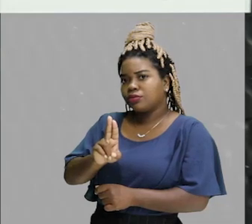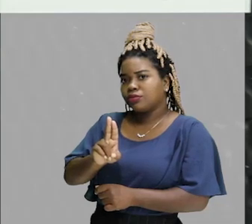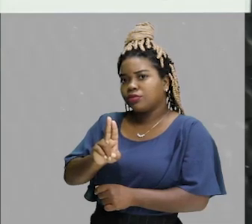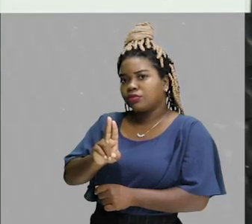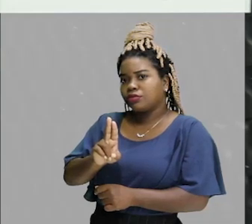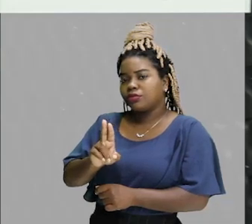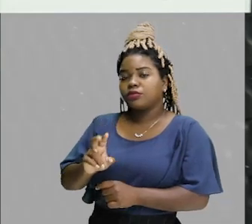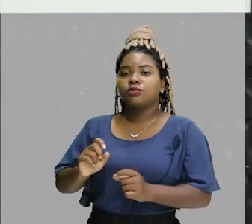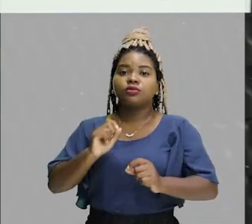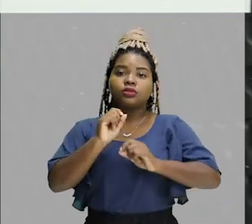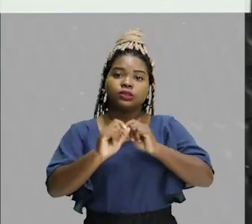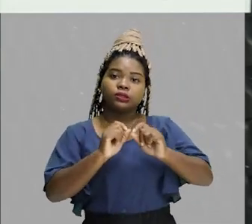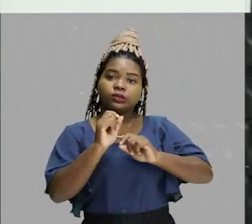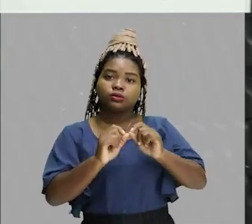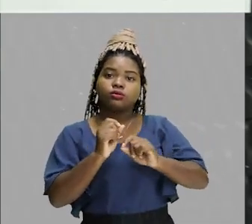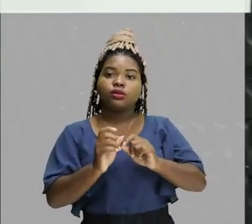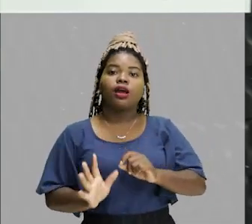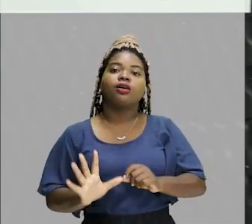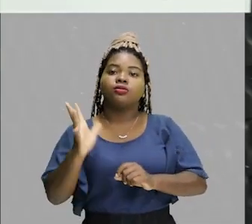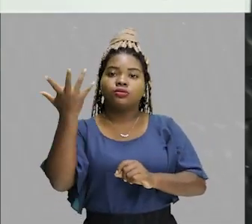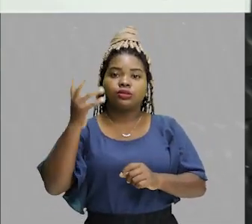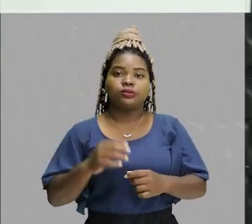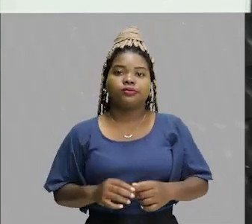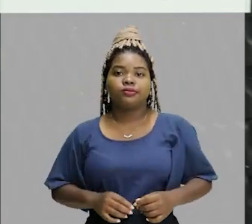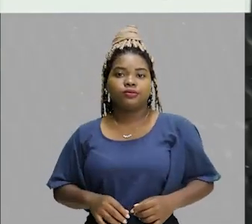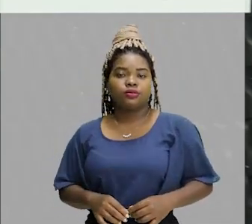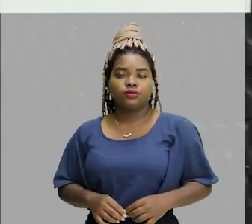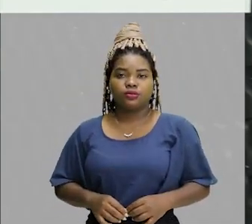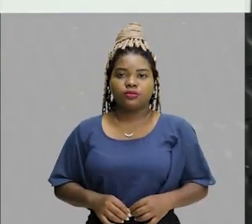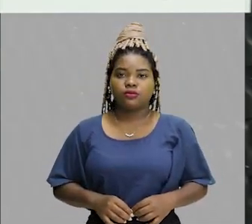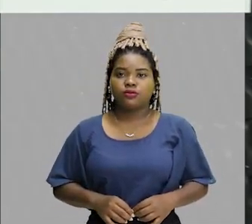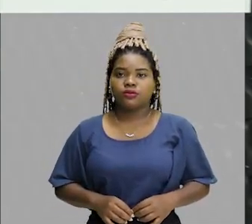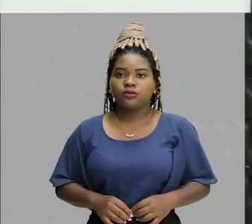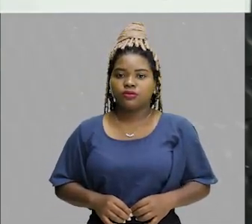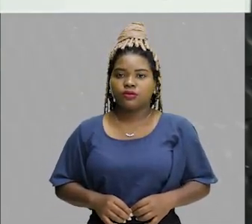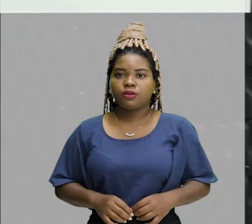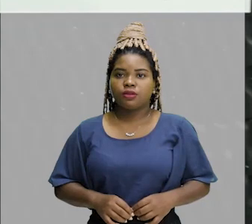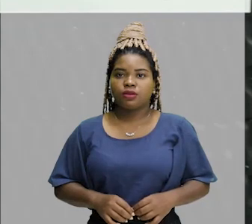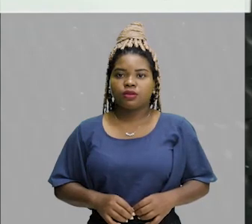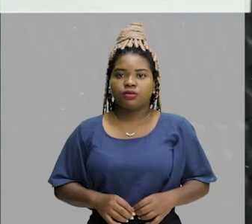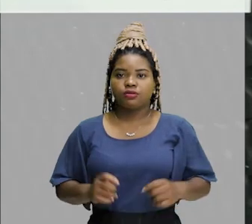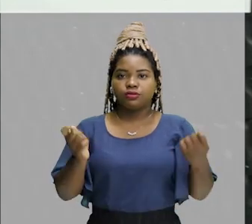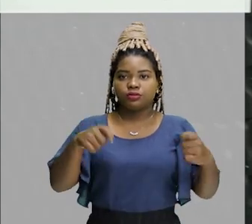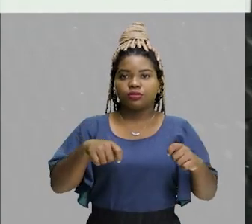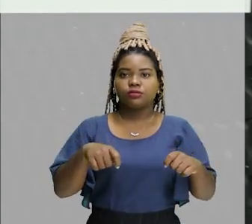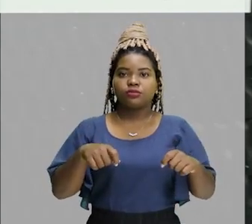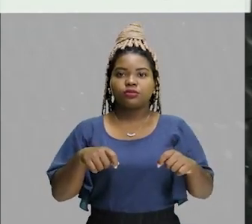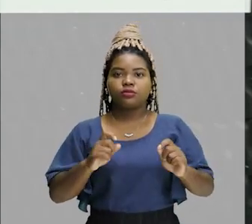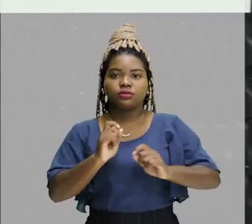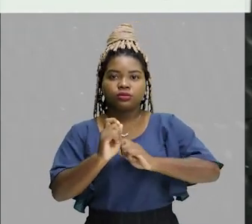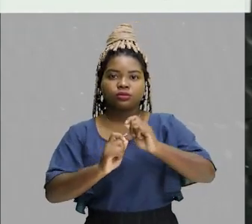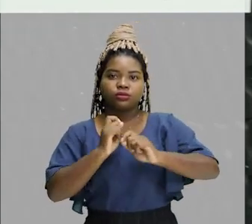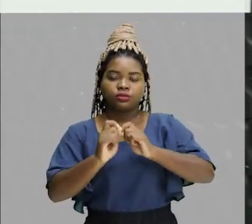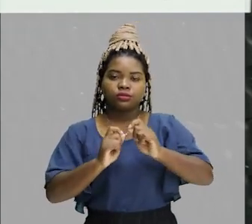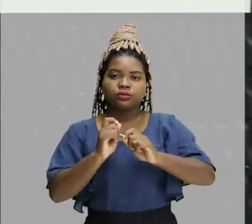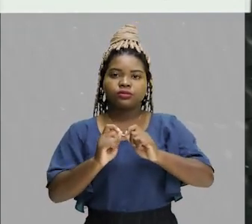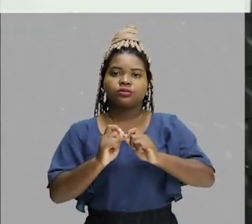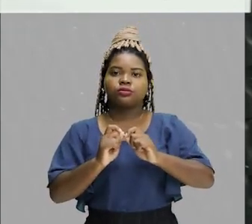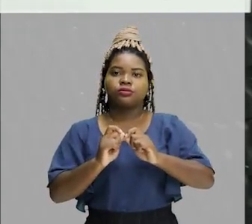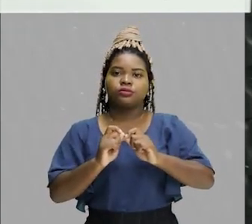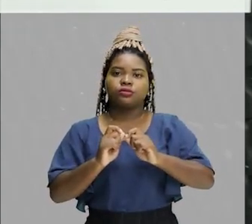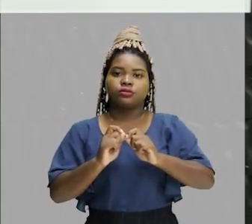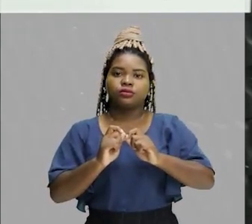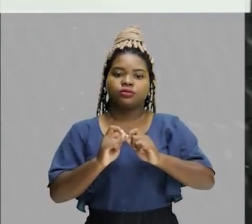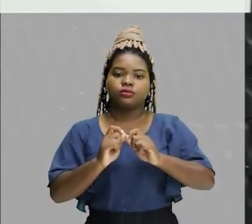falaria, como se escreveria no grego original, ele já estabelece que nós estamos perseguindo, certo? Uma